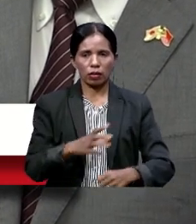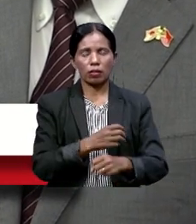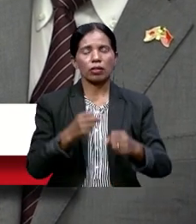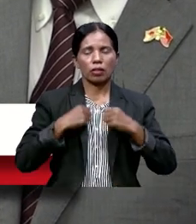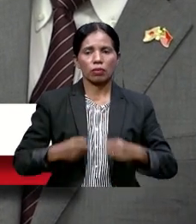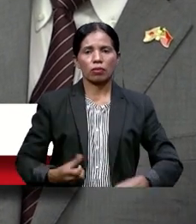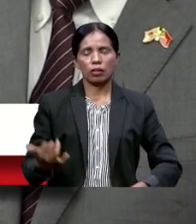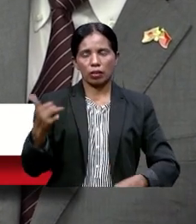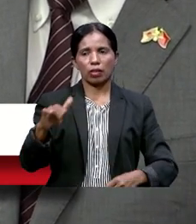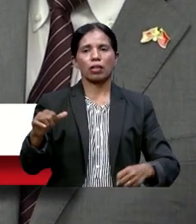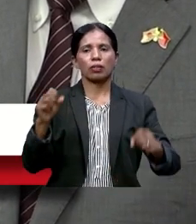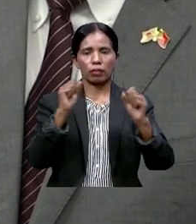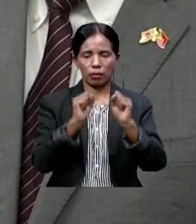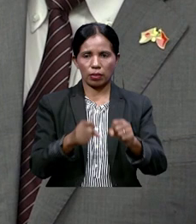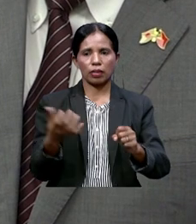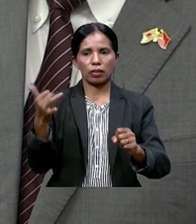tunene sira bele